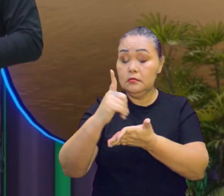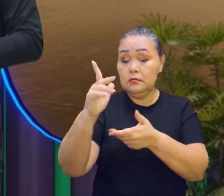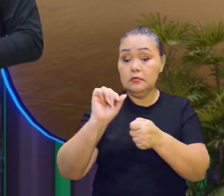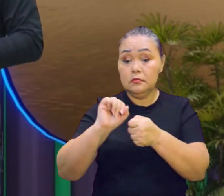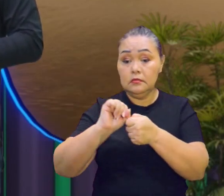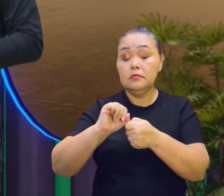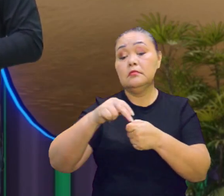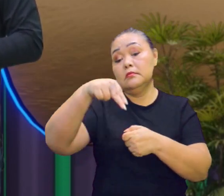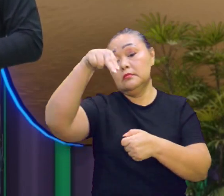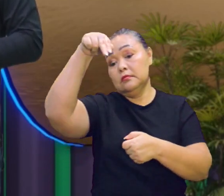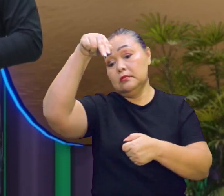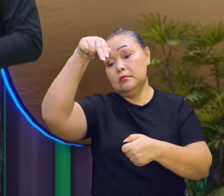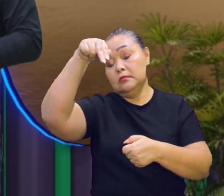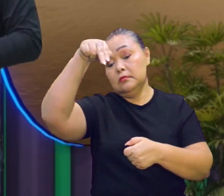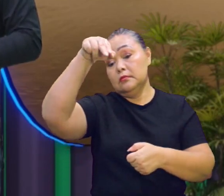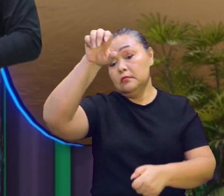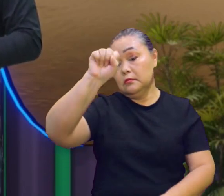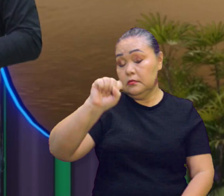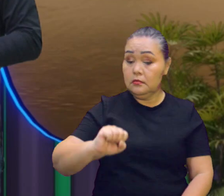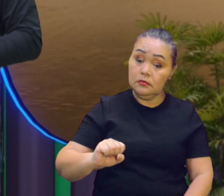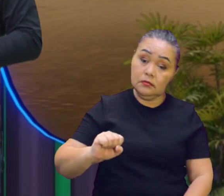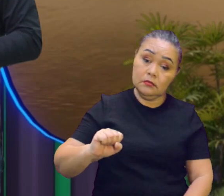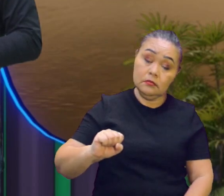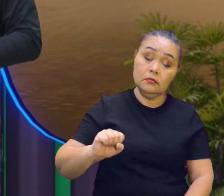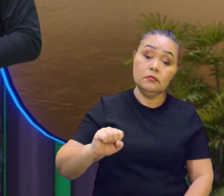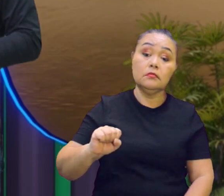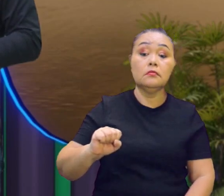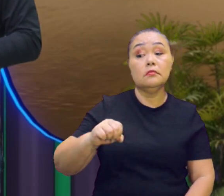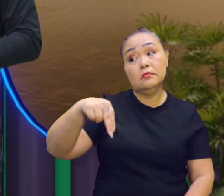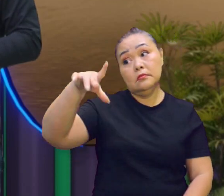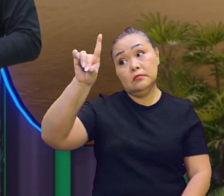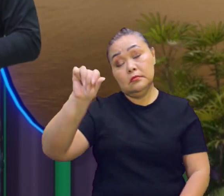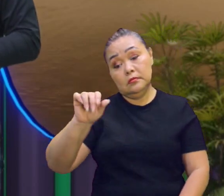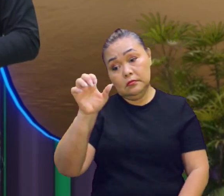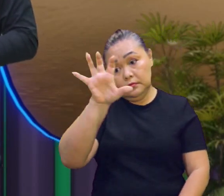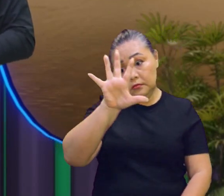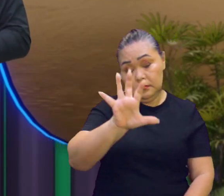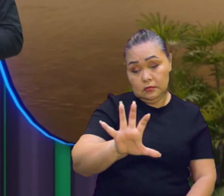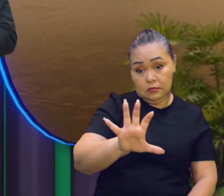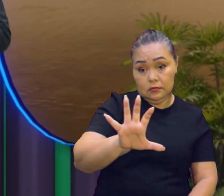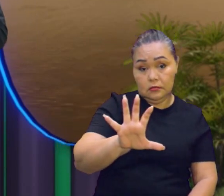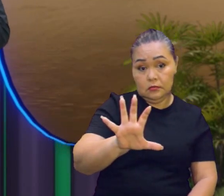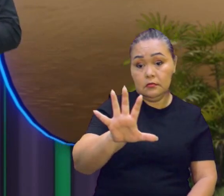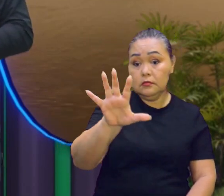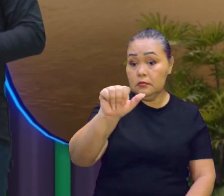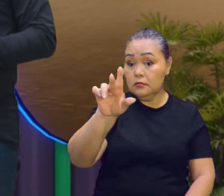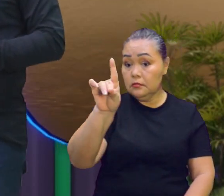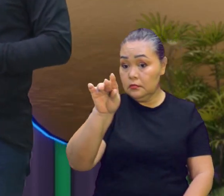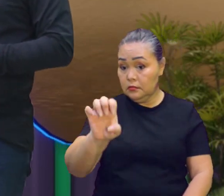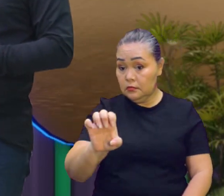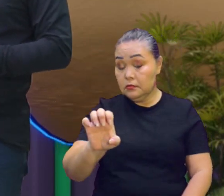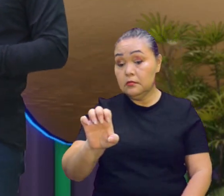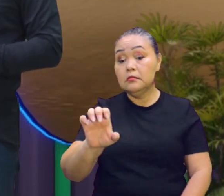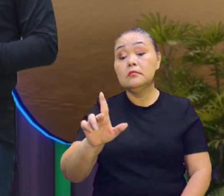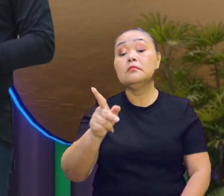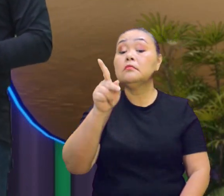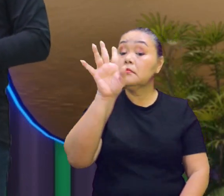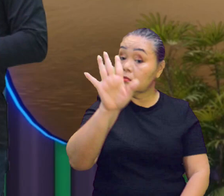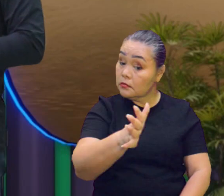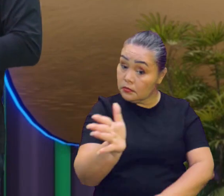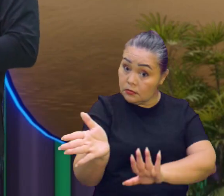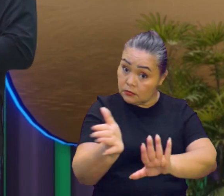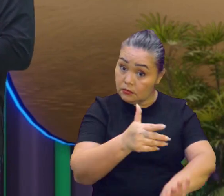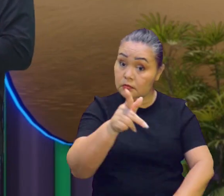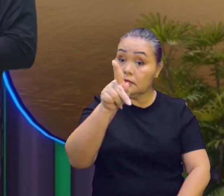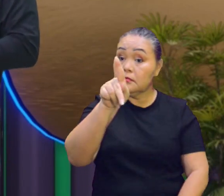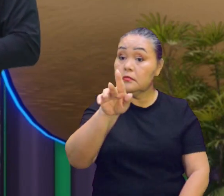a região norte, a região sul, a região nordeste, centro-oeste e a sudeste. A de Pedro Pinchas, que